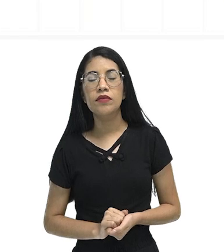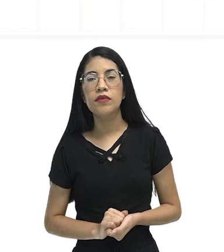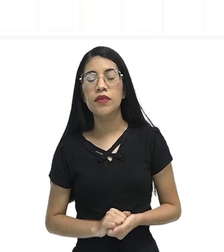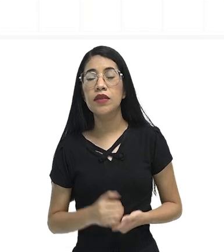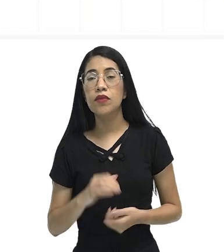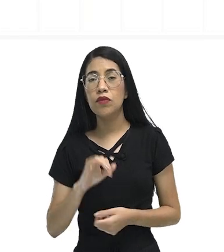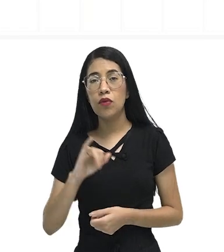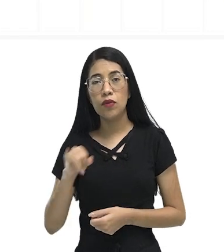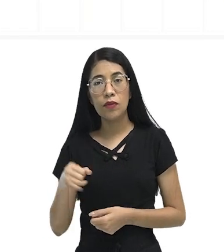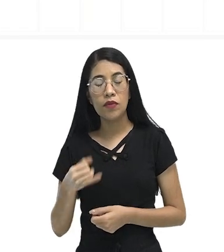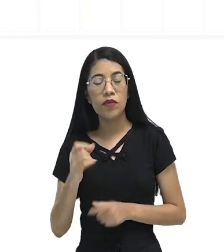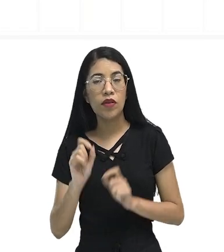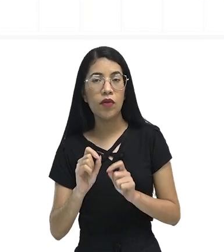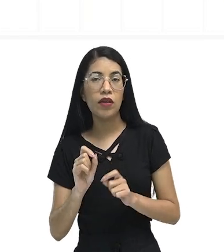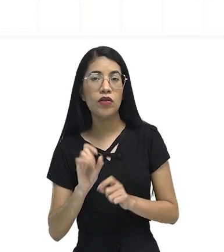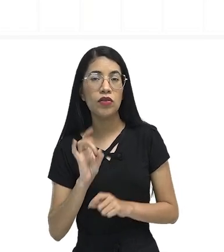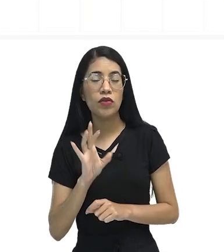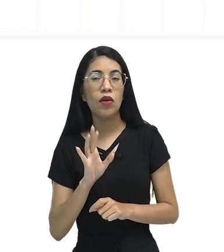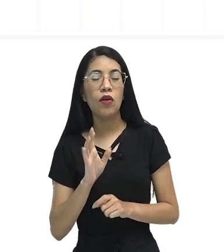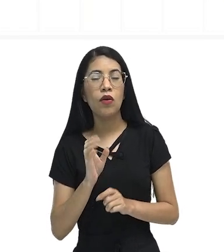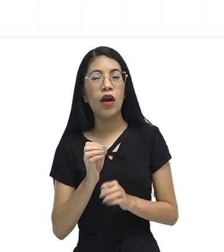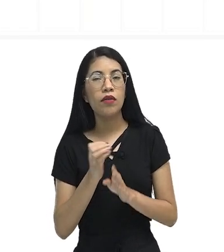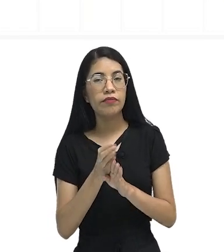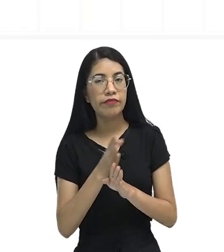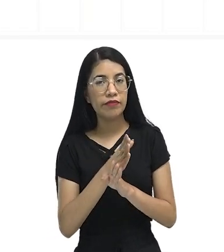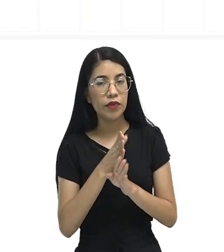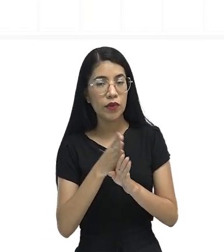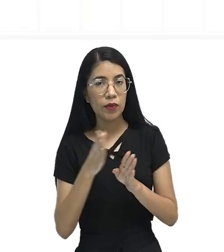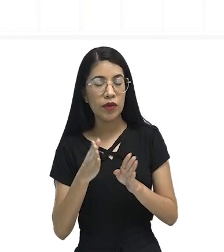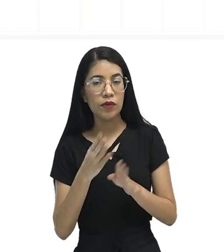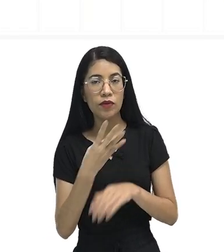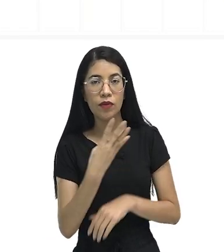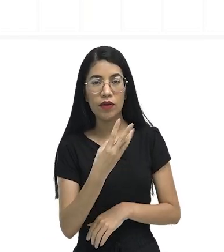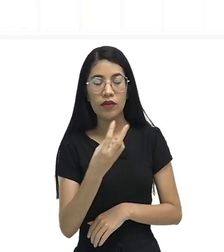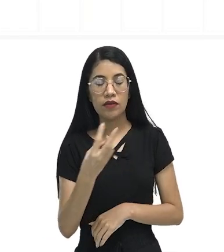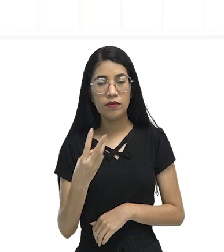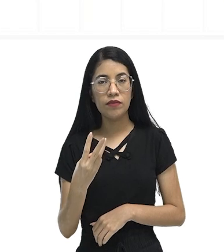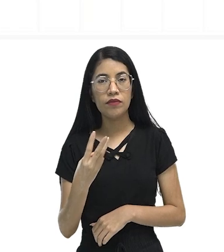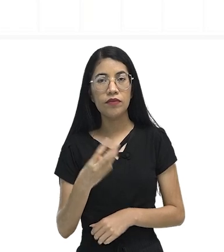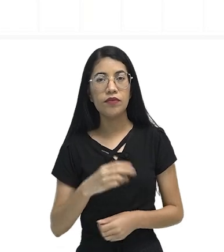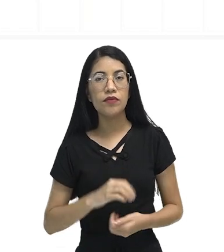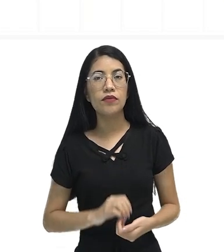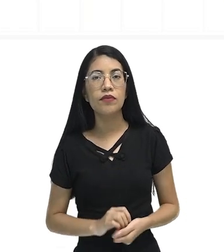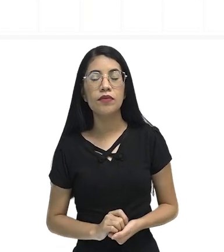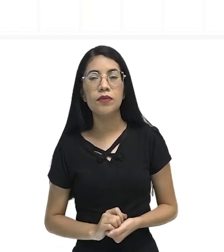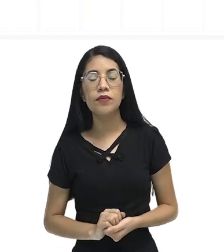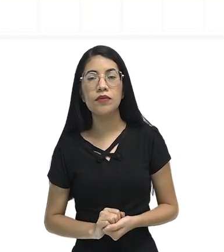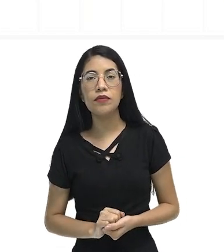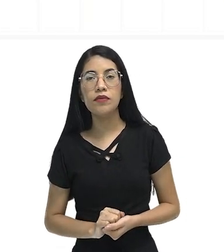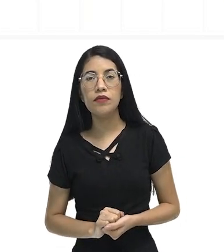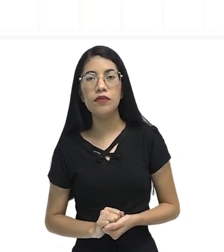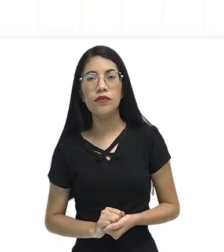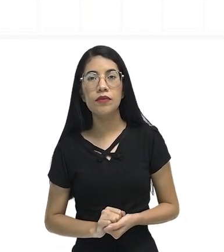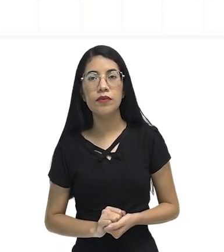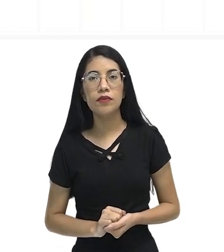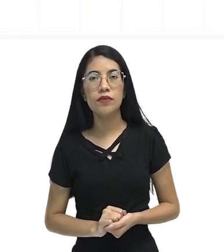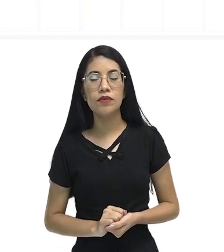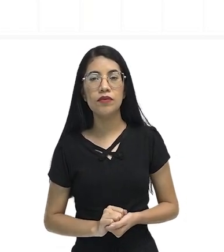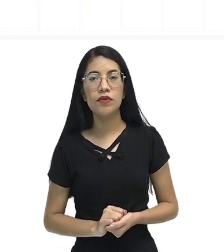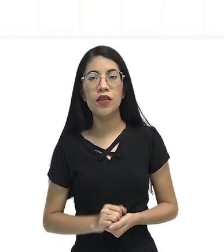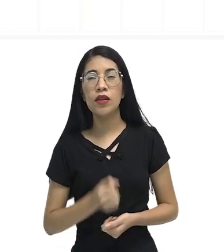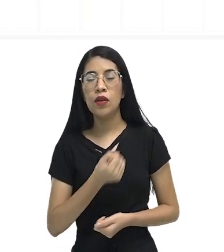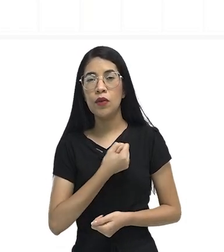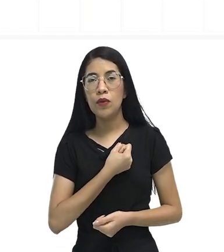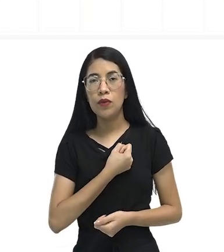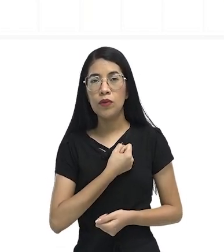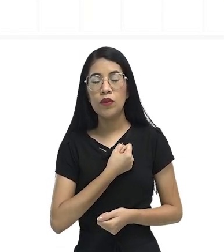aproveitar somente a parte inteira aqui do número, que é 43, tá? Parte inteira que eu me refiro, o número em si,